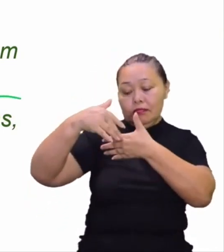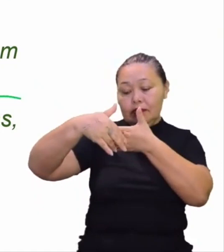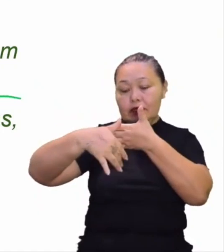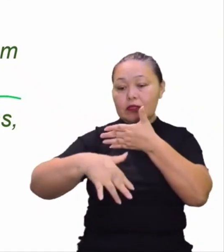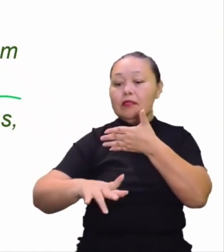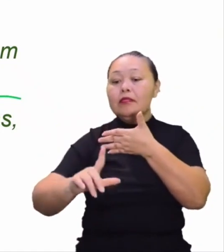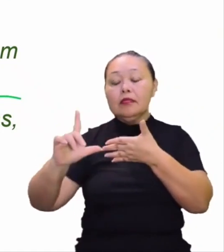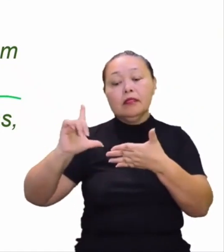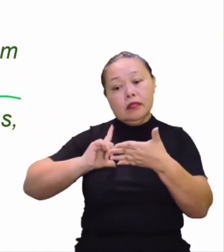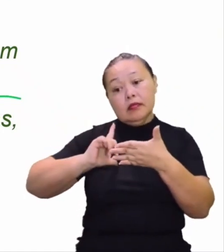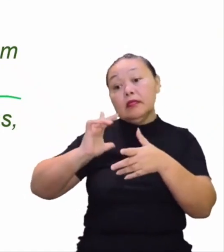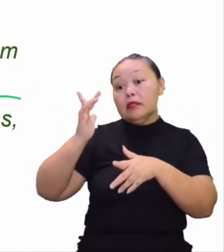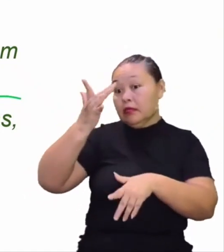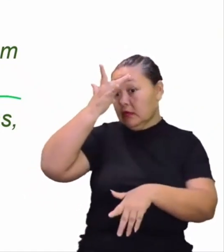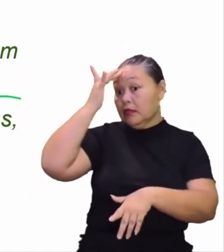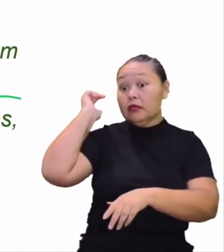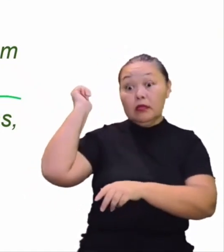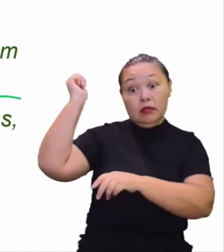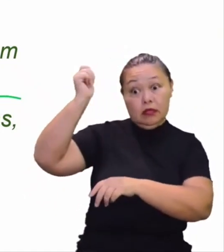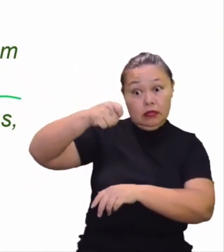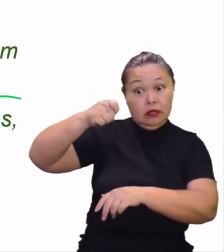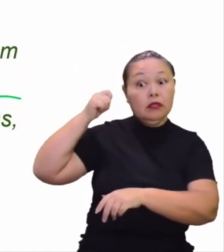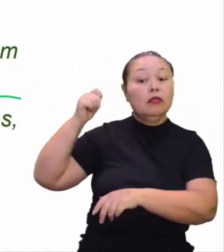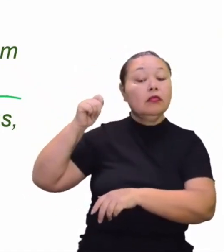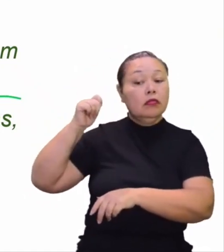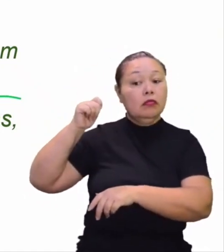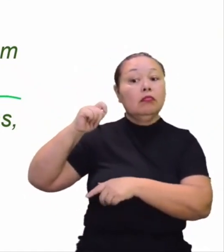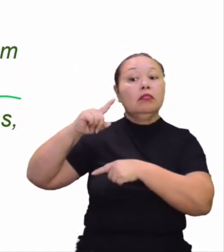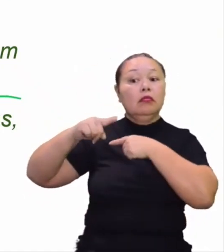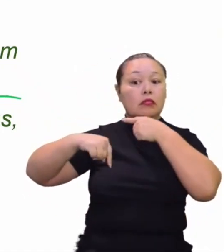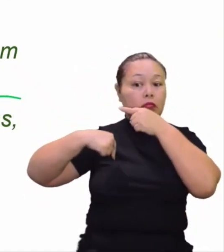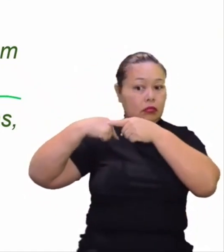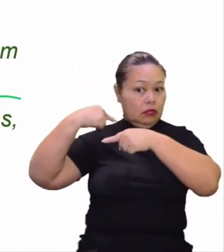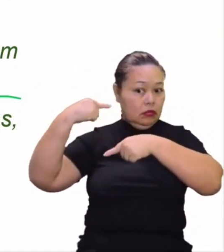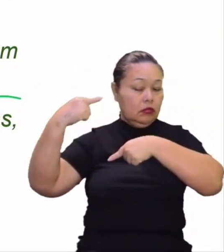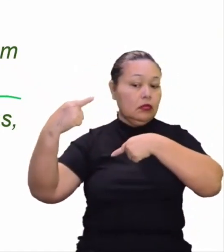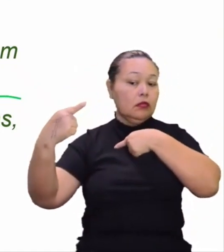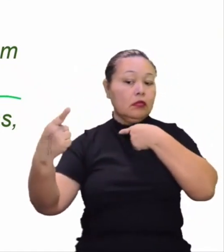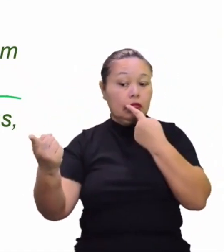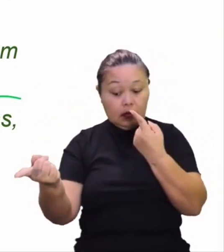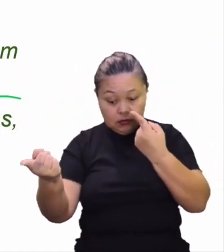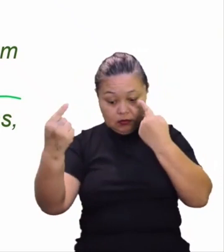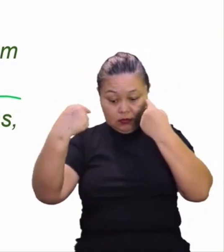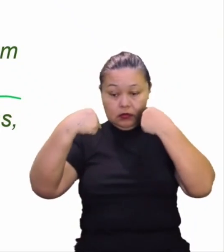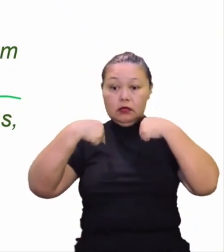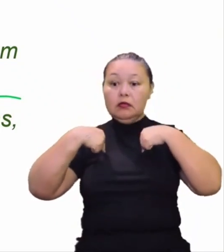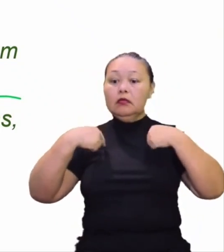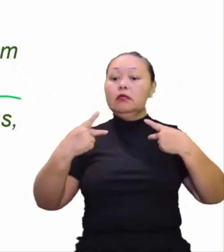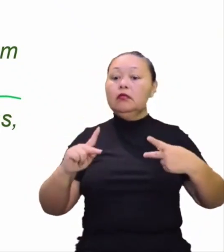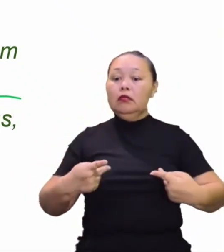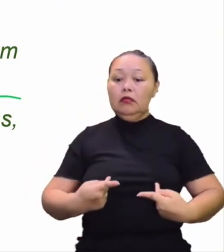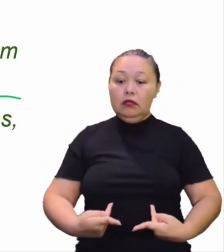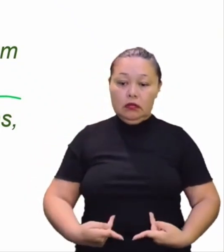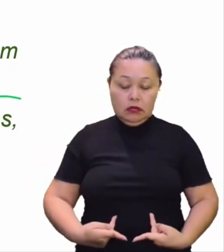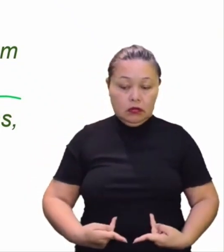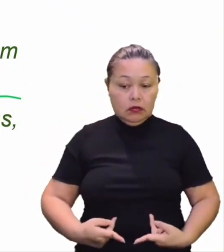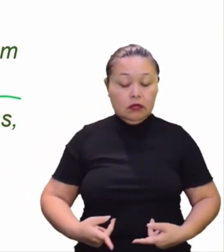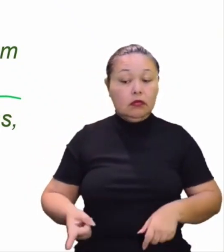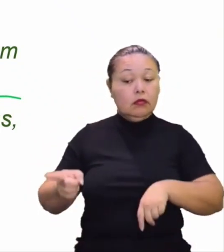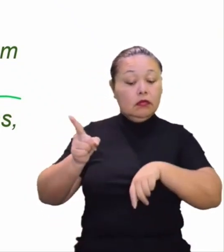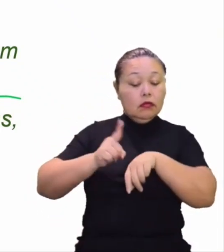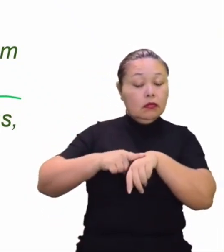Rogério, ainda tem gente que vai pescar lá. Então, vira um ciclo que chega até o corpo humano.